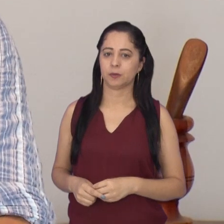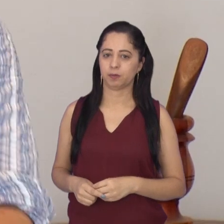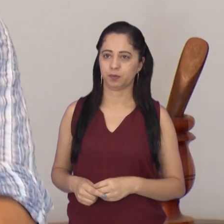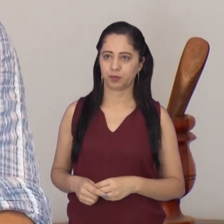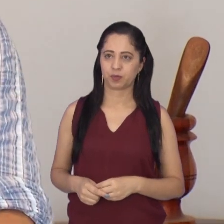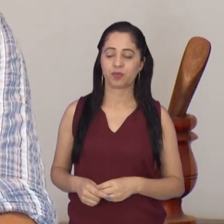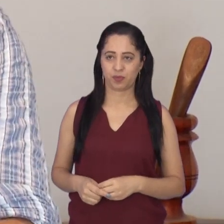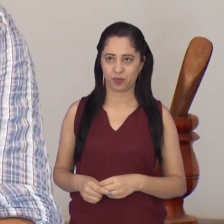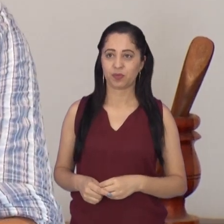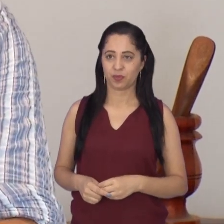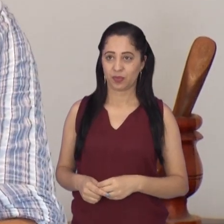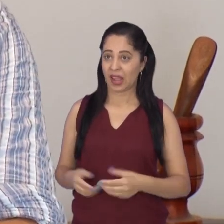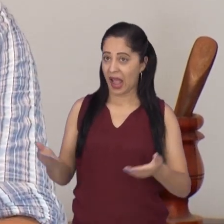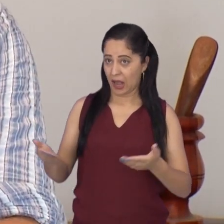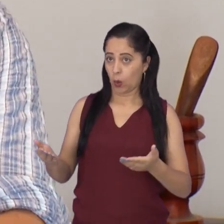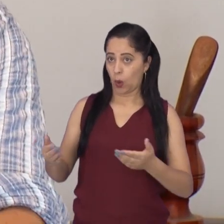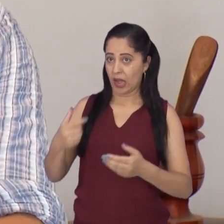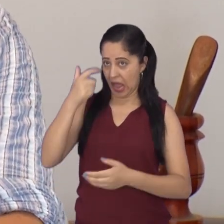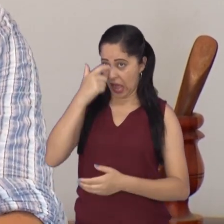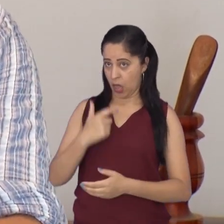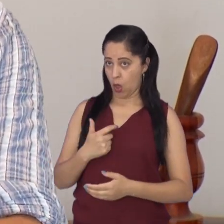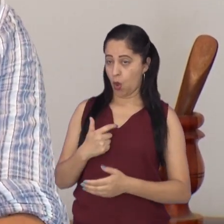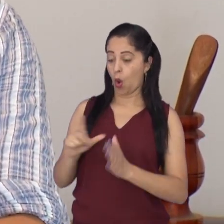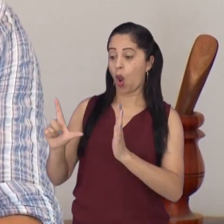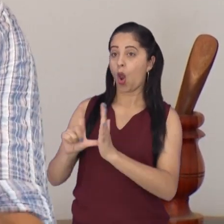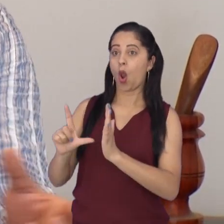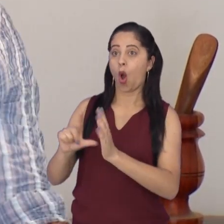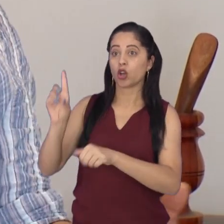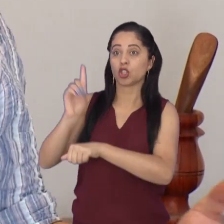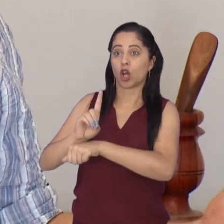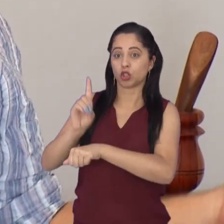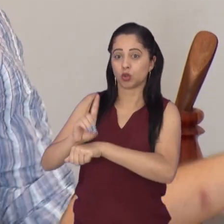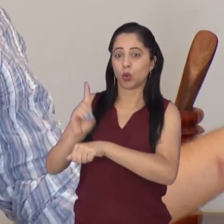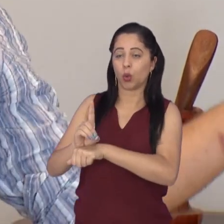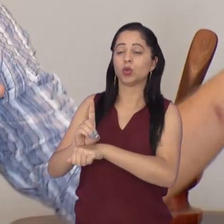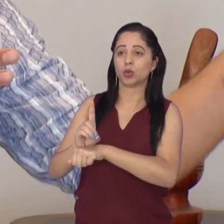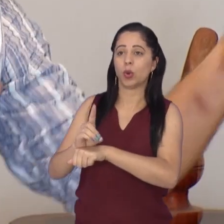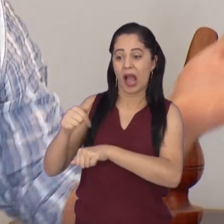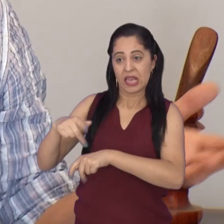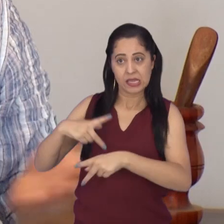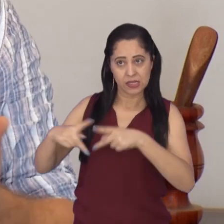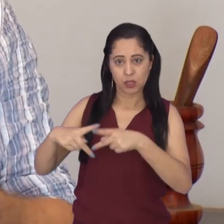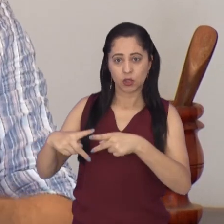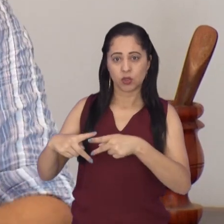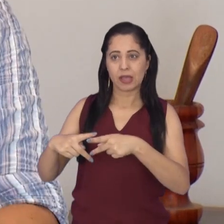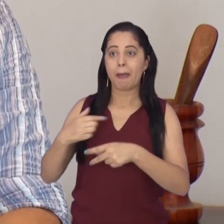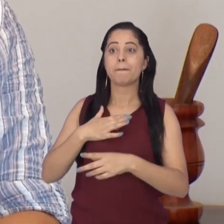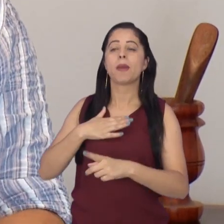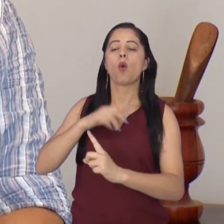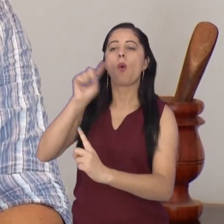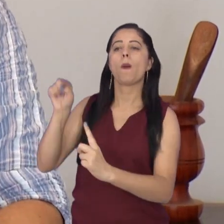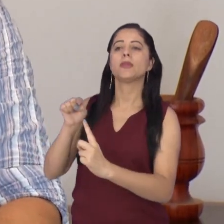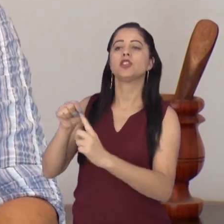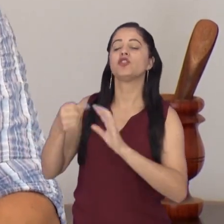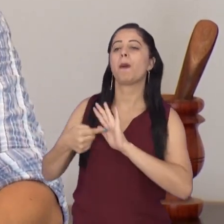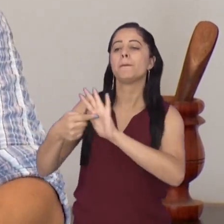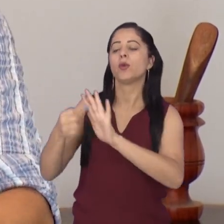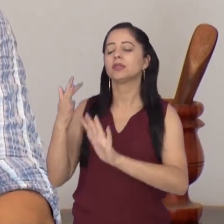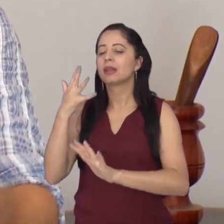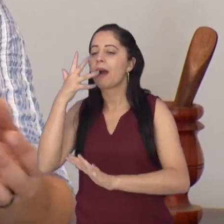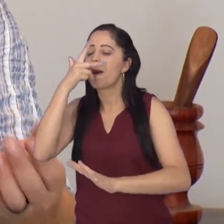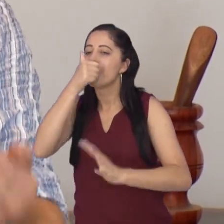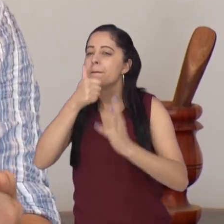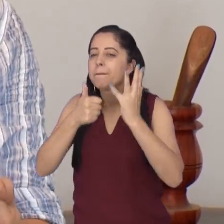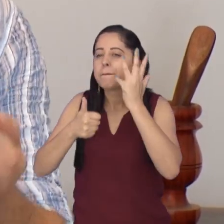José dos Campos é bem isso mesmo. É trazer a beleza, das formas orgânicas que nós encontramos no